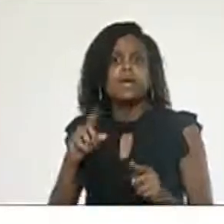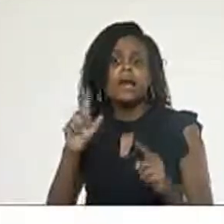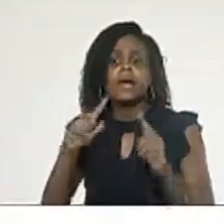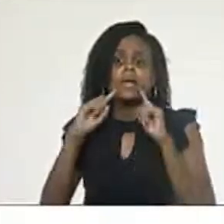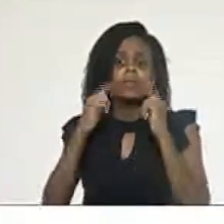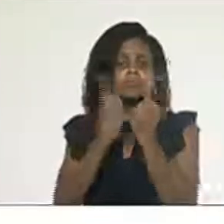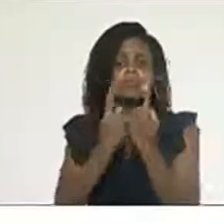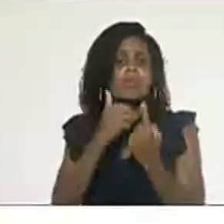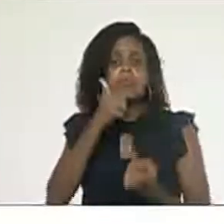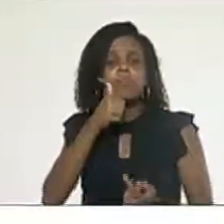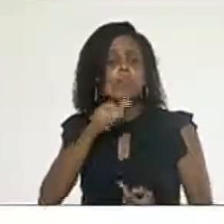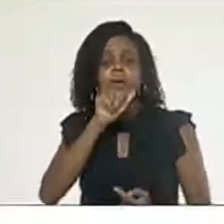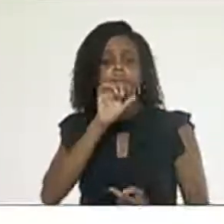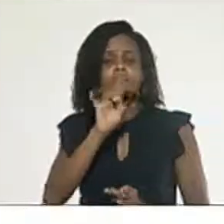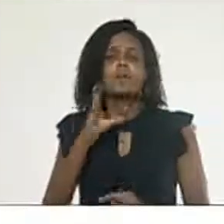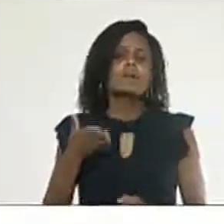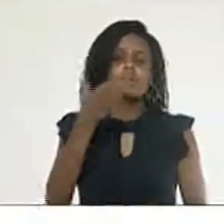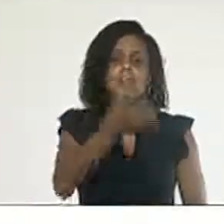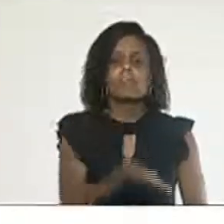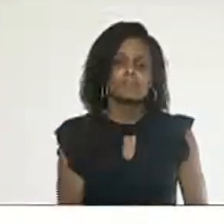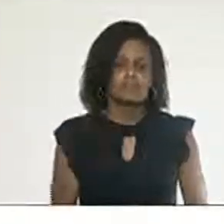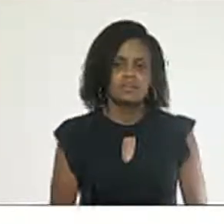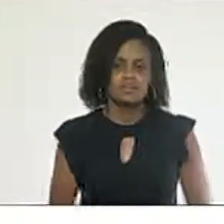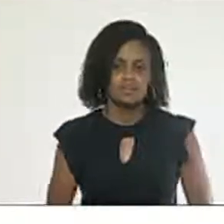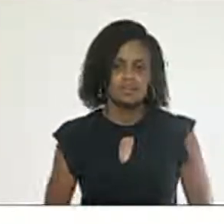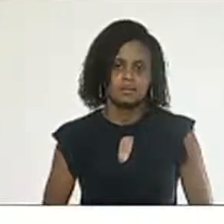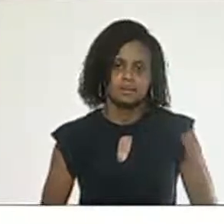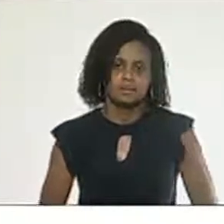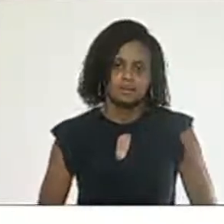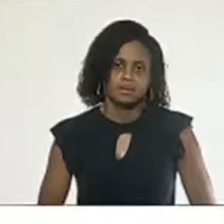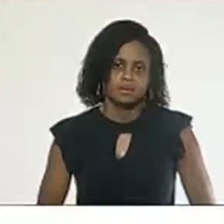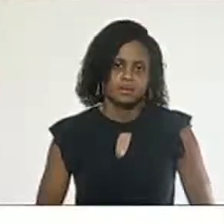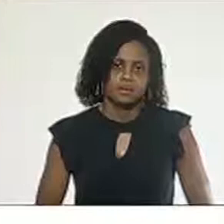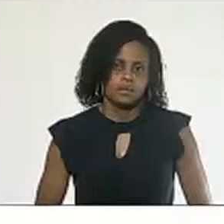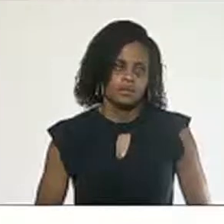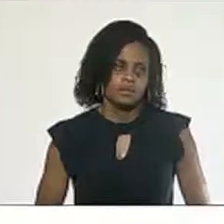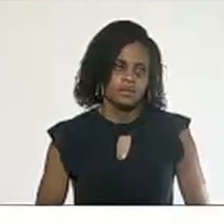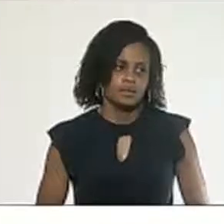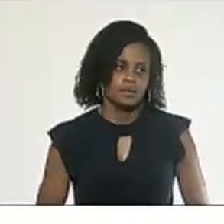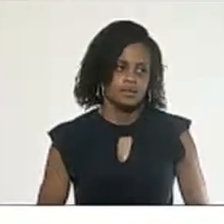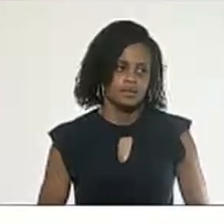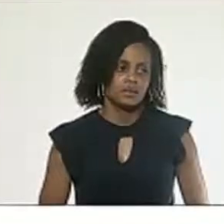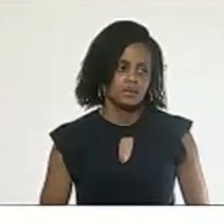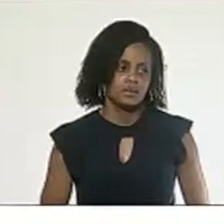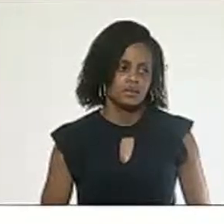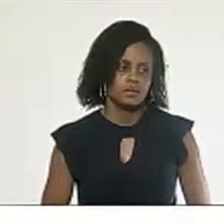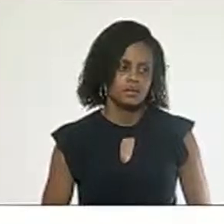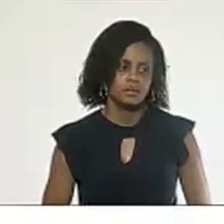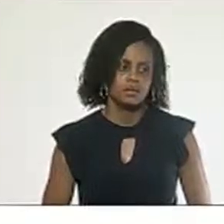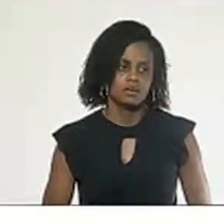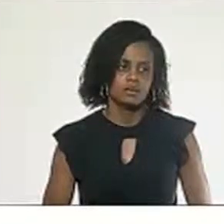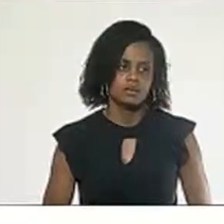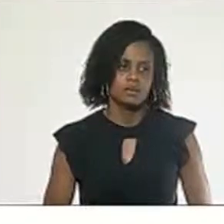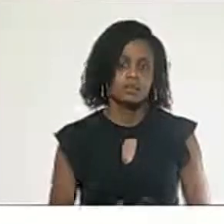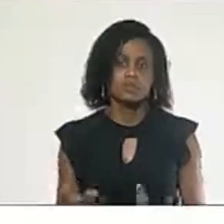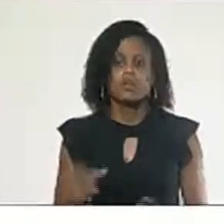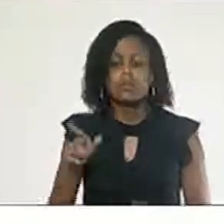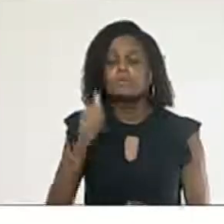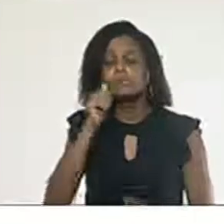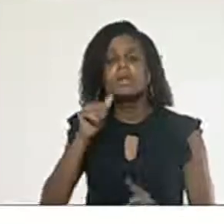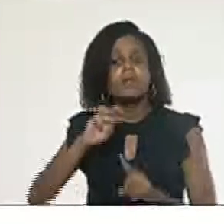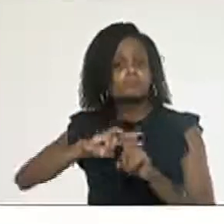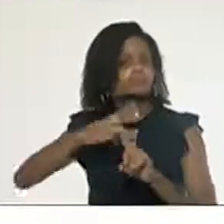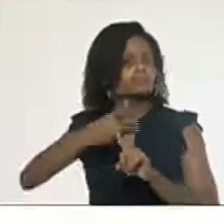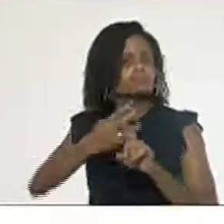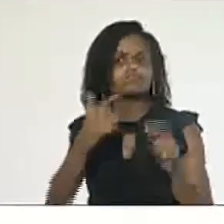cuidadoras, que vão lá na reunião de escola dos seus filhos. Então, essa mulher tem tripla jornada de